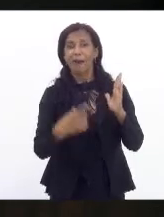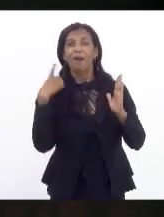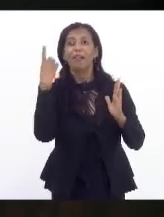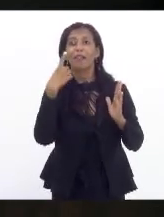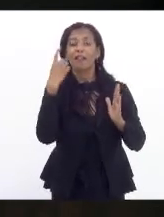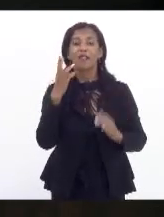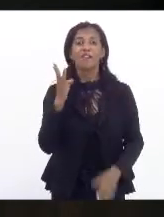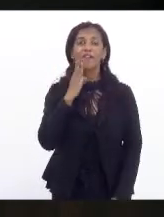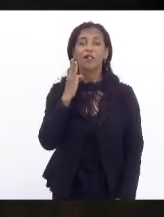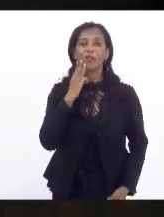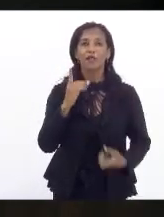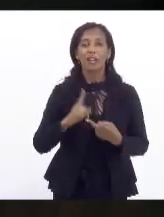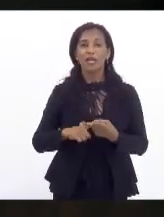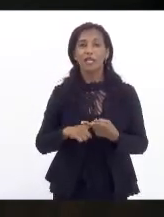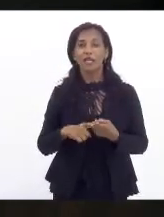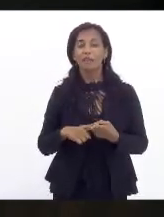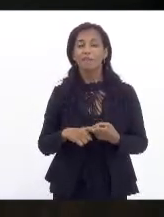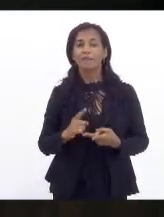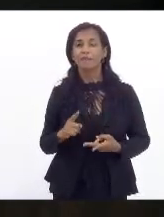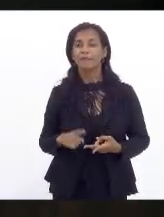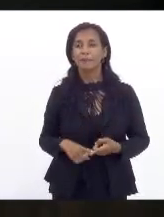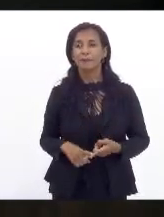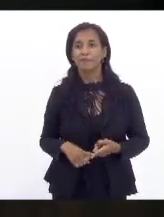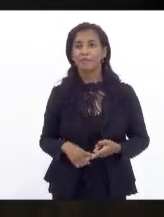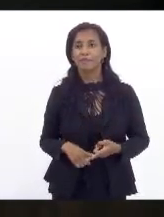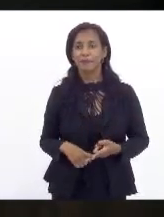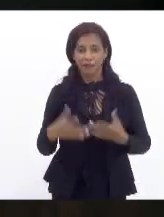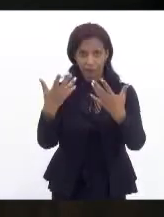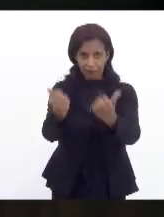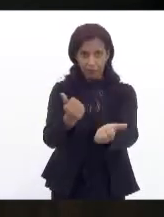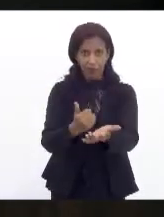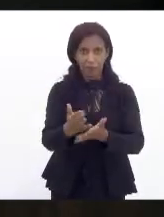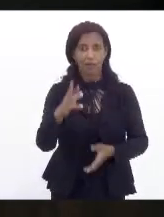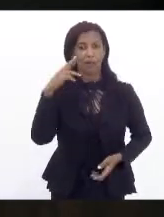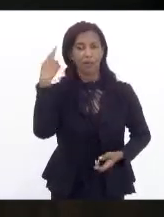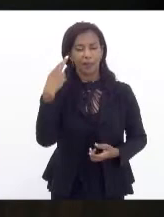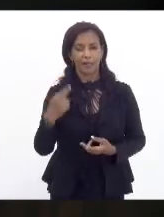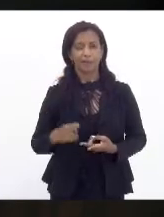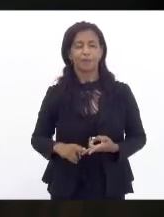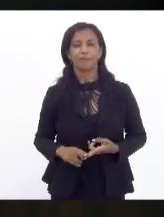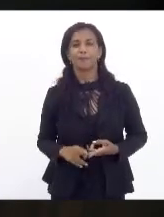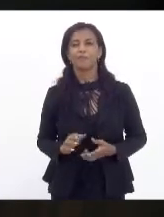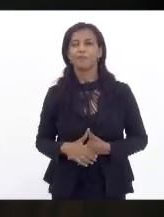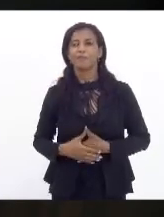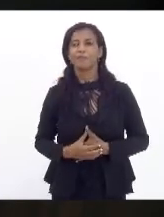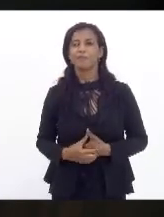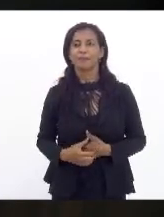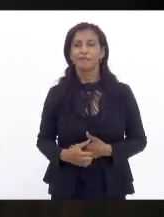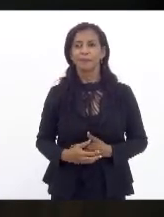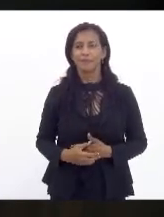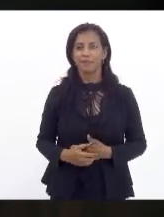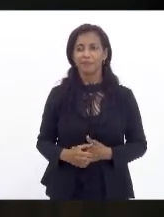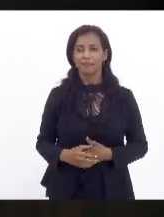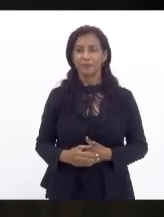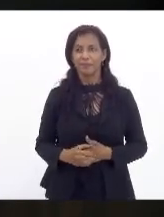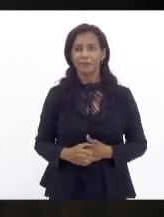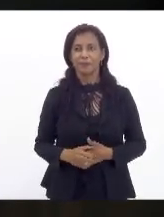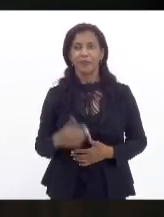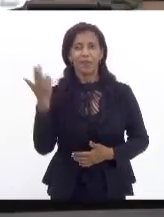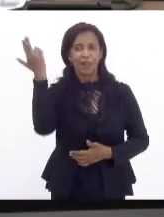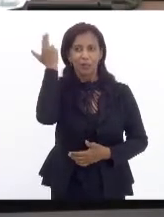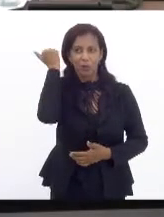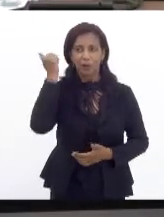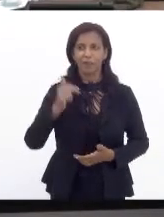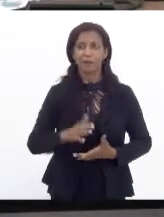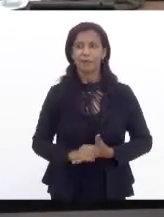Deputado Valdec Carneiro concedeu. Então vamos lá. Deputada Renata, deputado